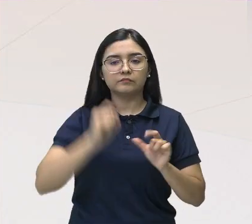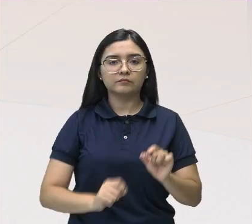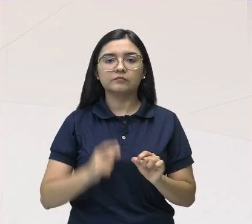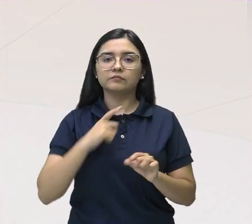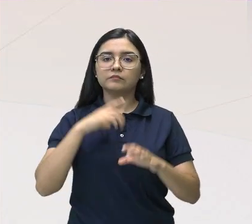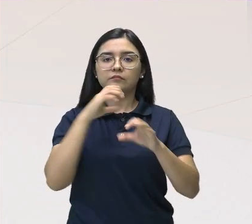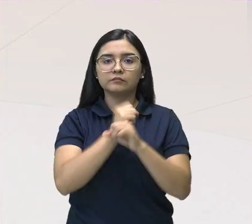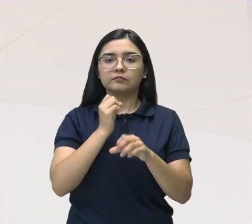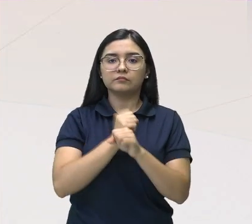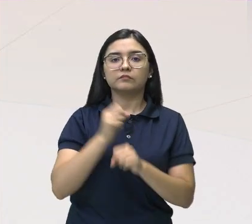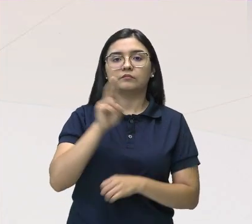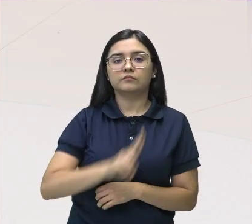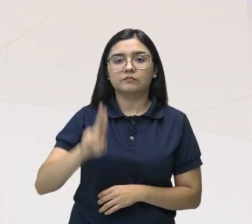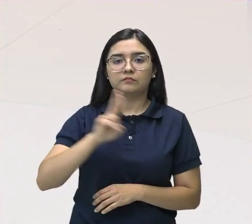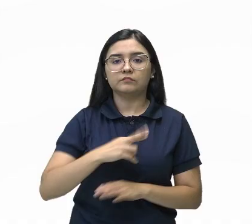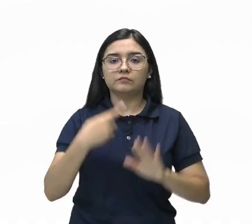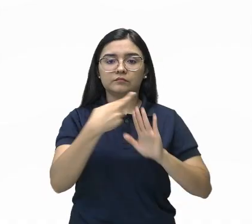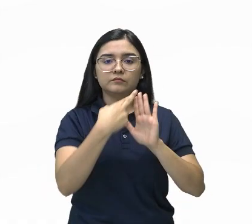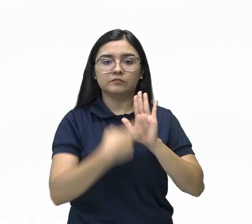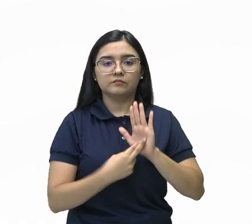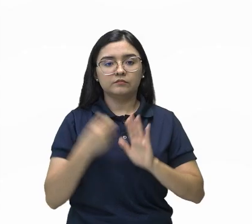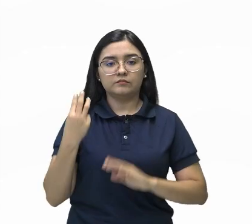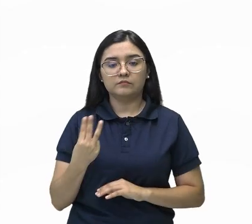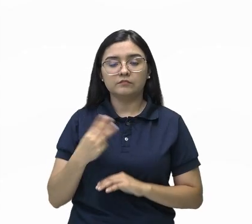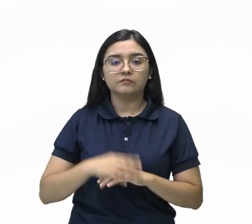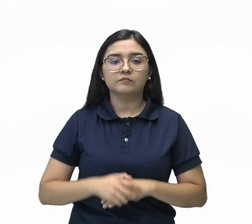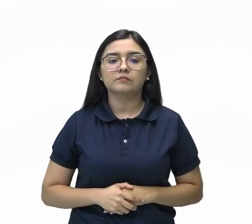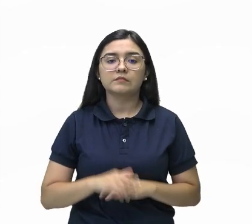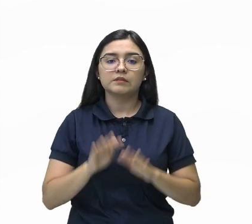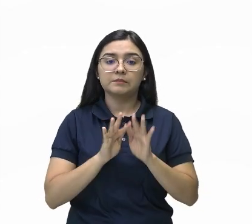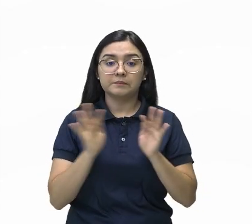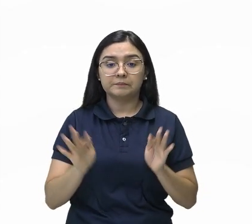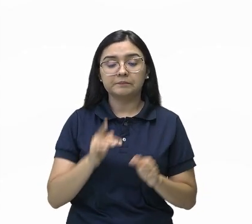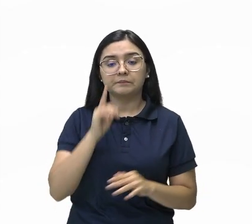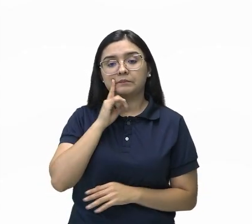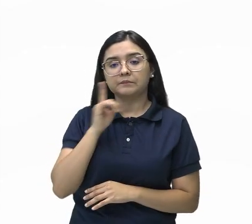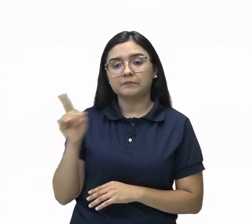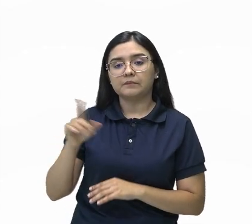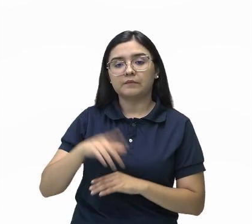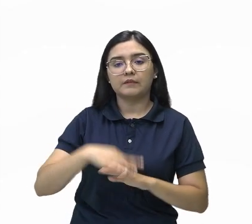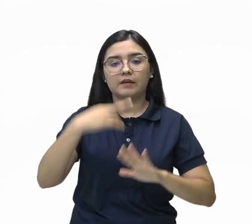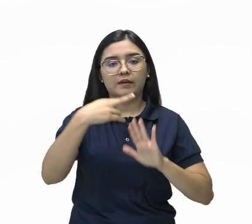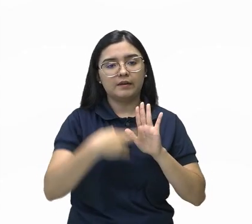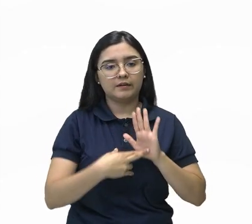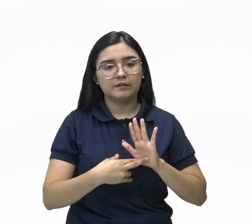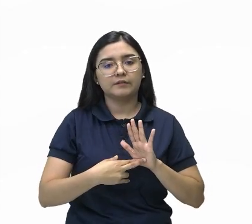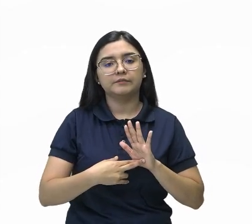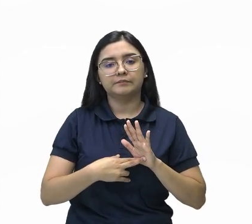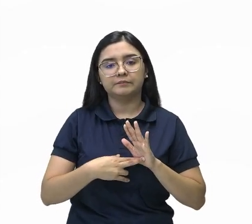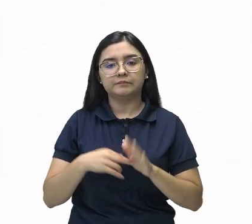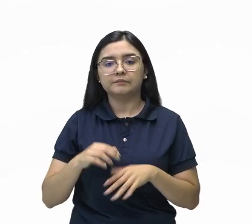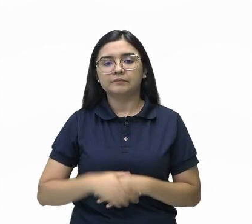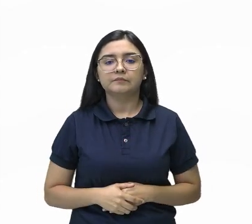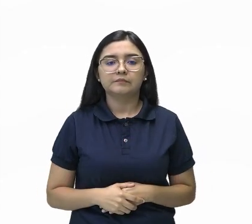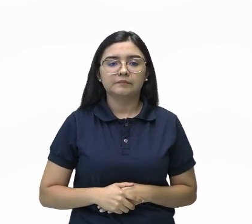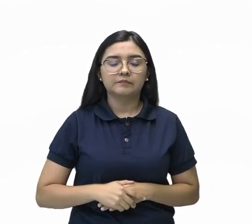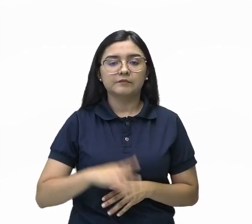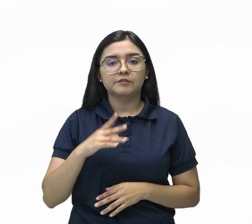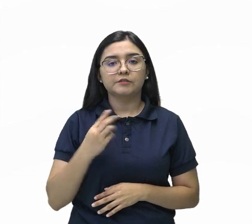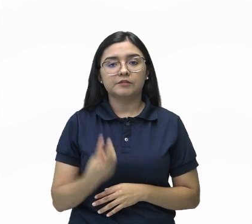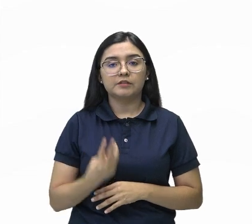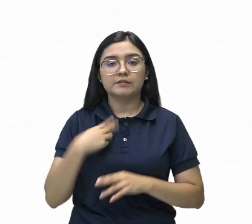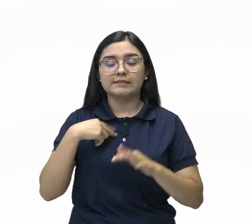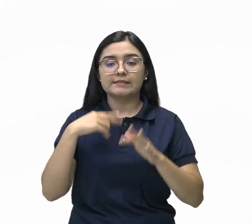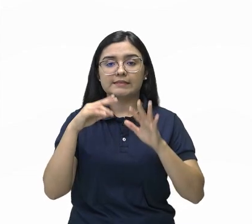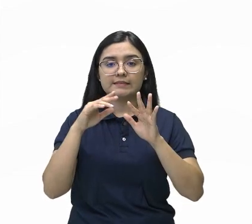resolver utilizando regra de 3. Então, vamos lá. Vamos aprender aí as nossas regras de 3